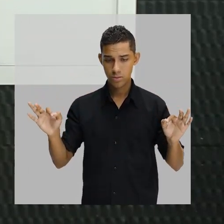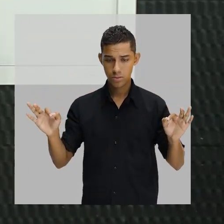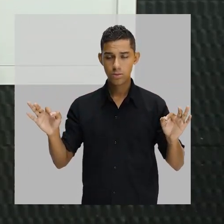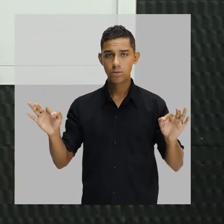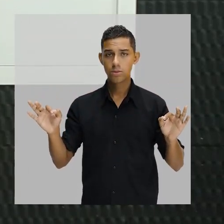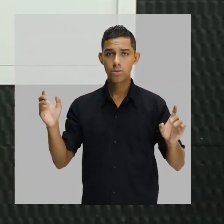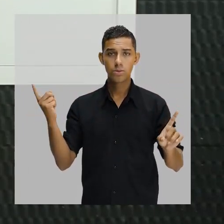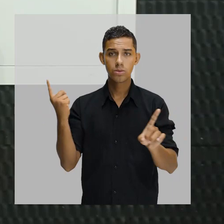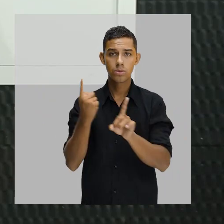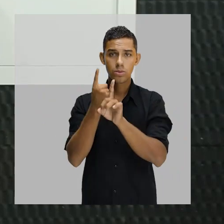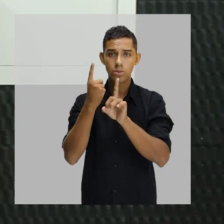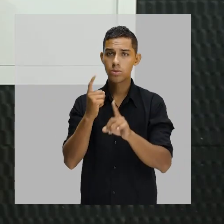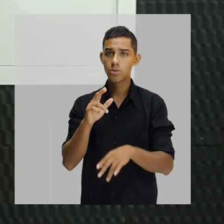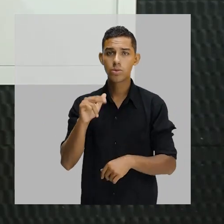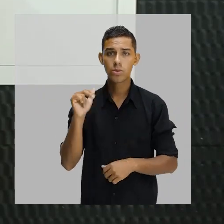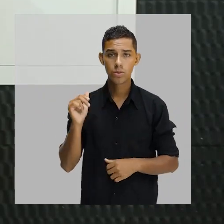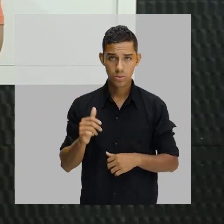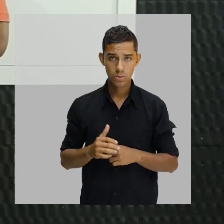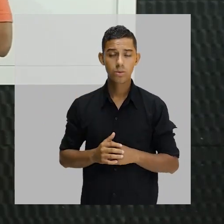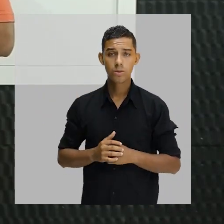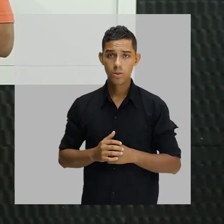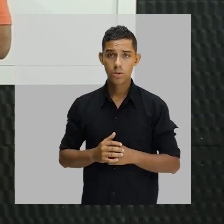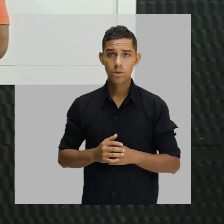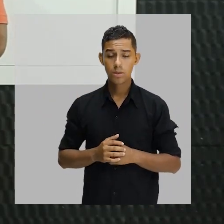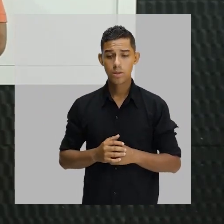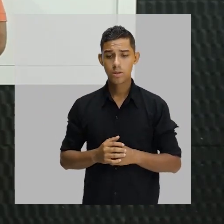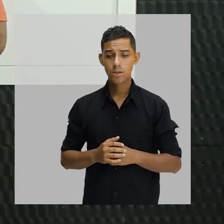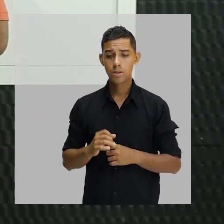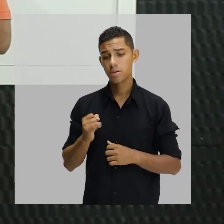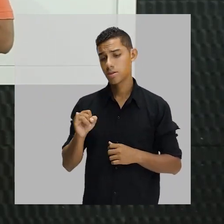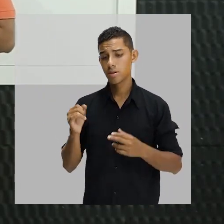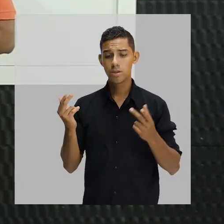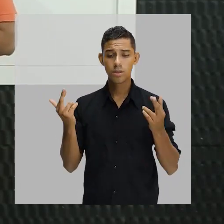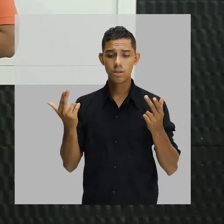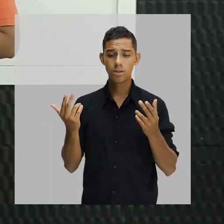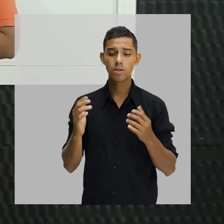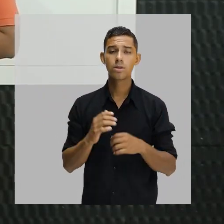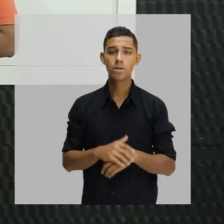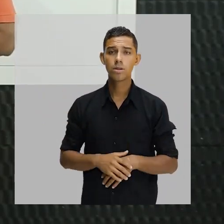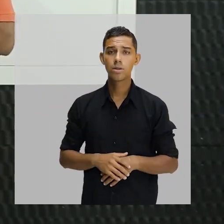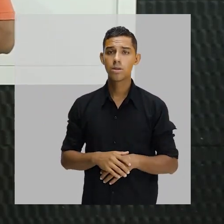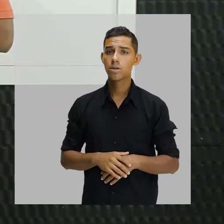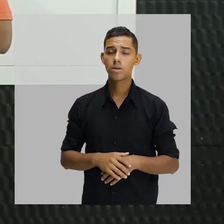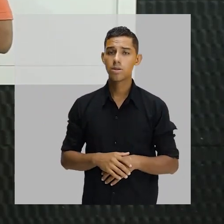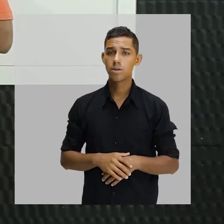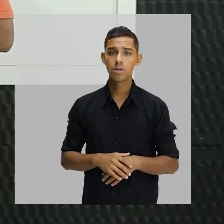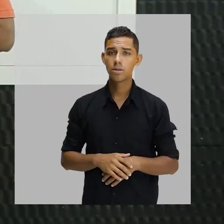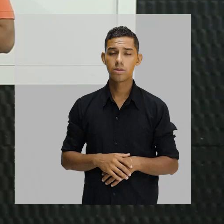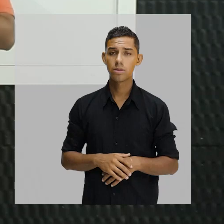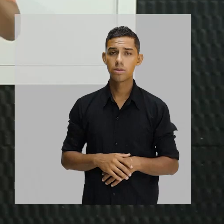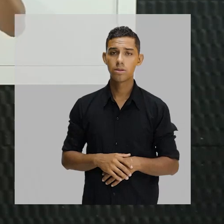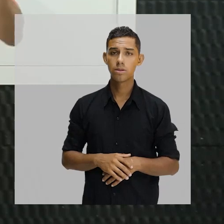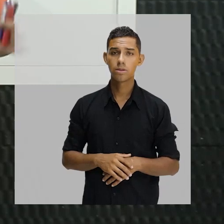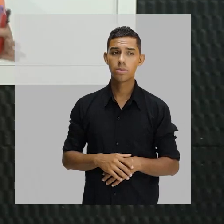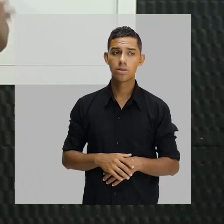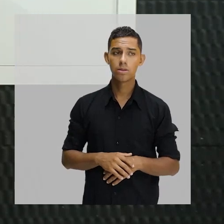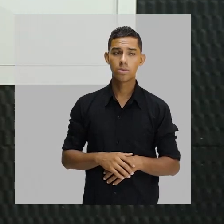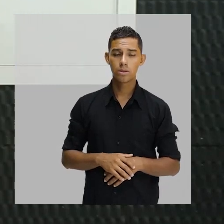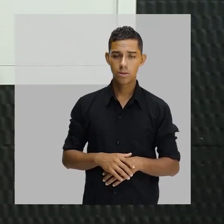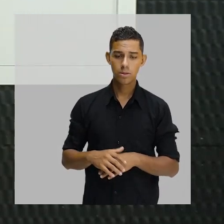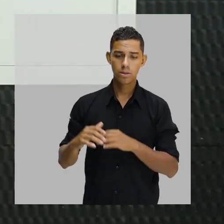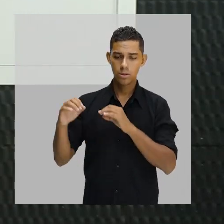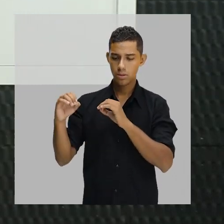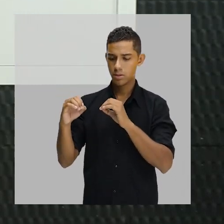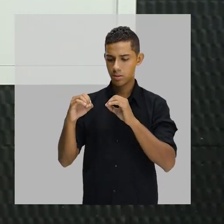aconteceu um encontro. Certo? Se as velocidades fossem iguais entre A e B, aconteceria o encontro? Também não, porque eles iriam manter a